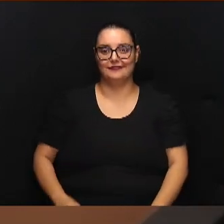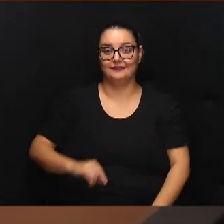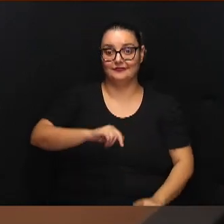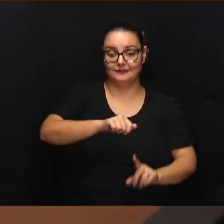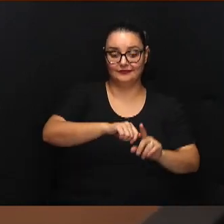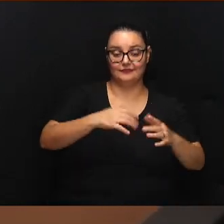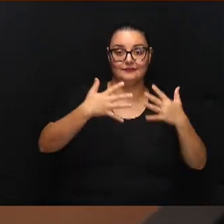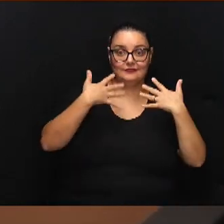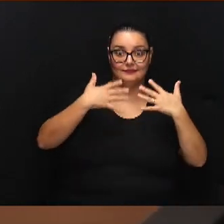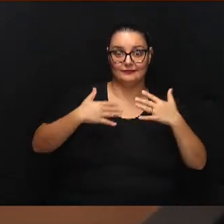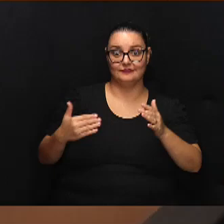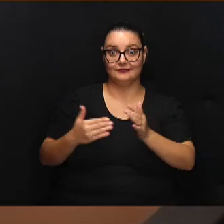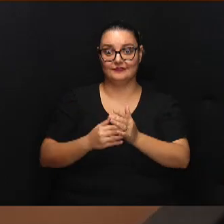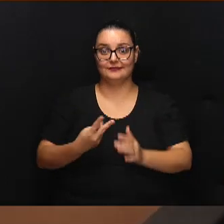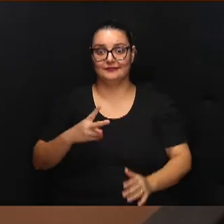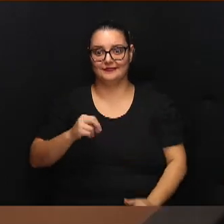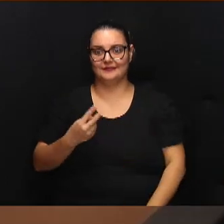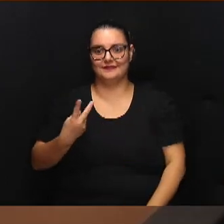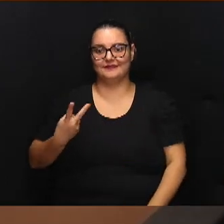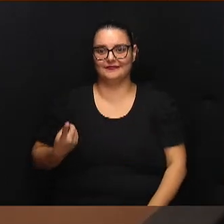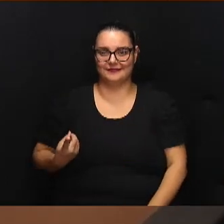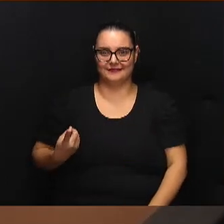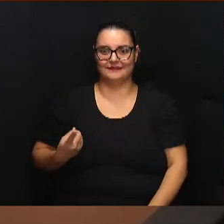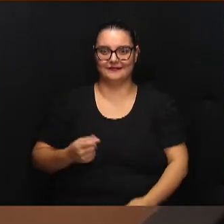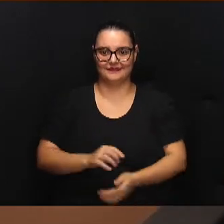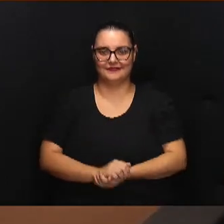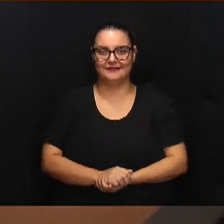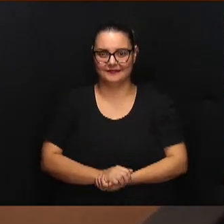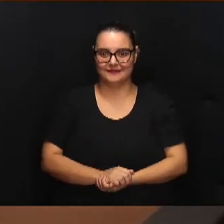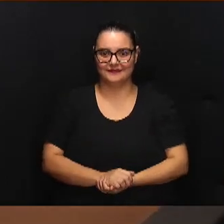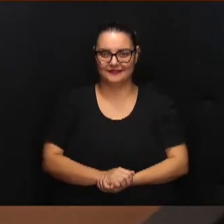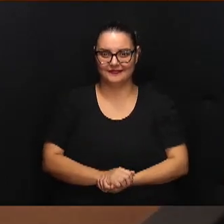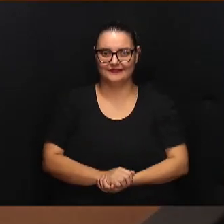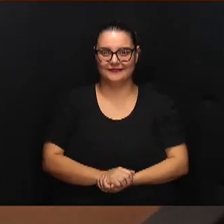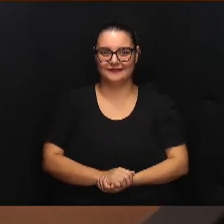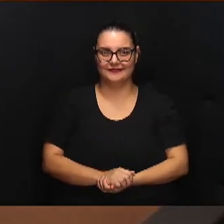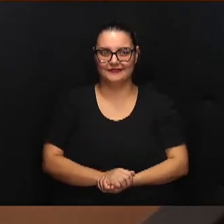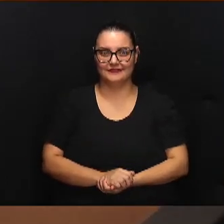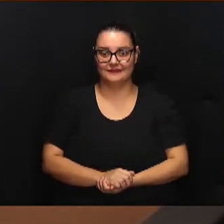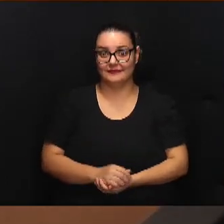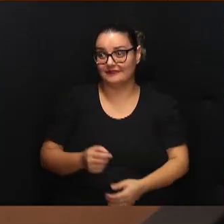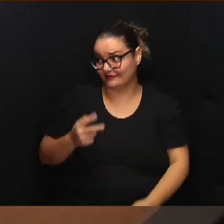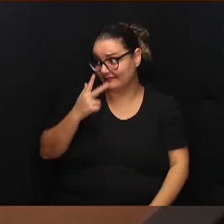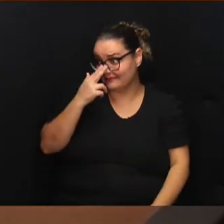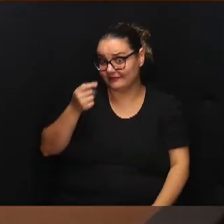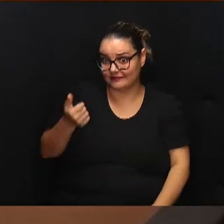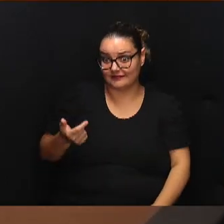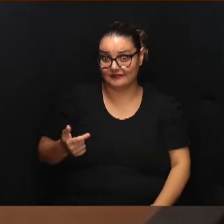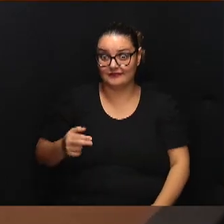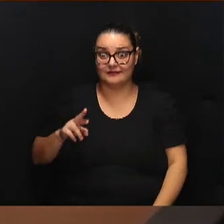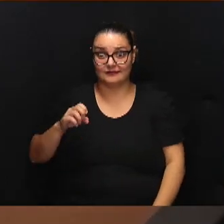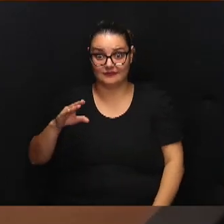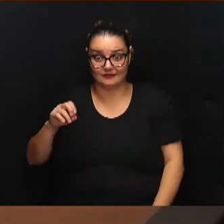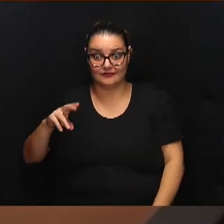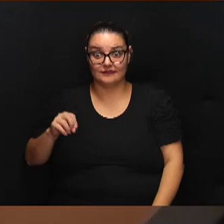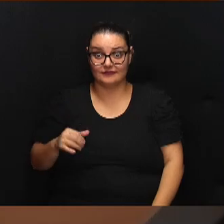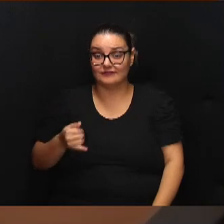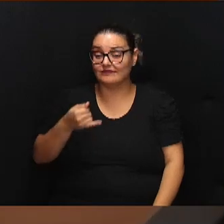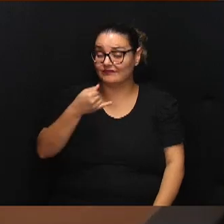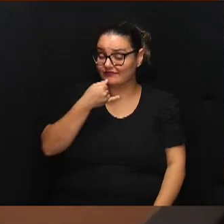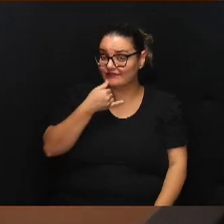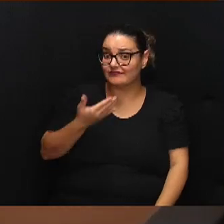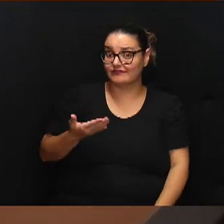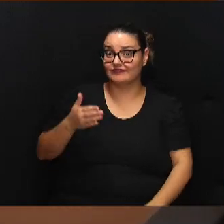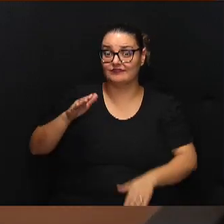de 2012 e maio de 2023. Gente, isso não é pouco. É um recorde triste de bater, né? É um recorde triste e